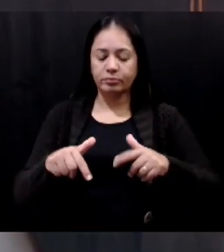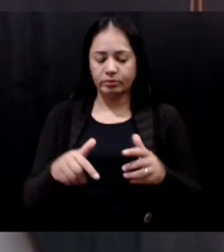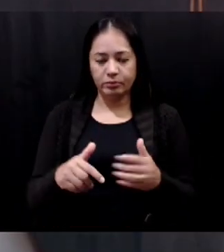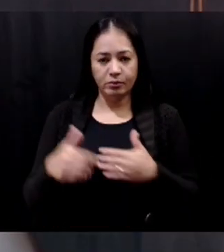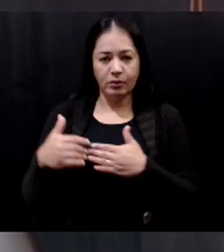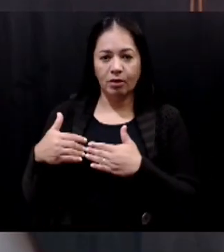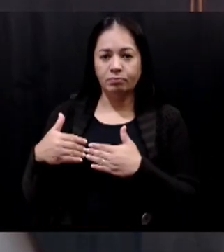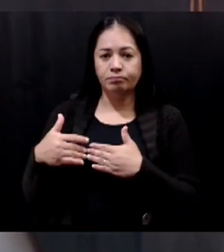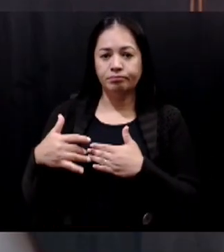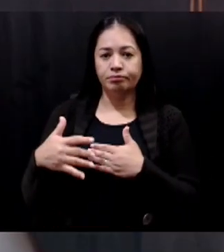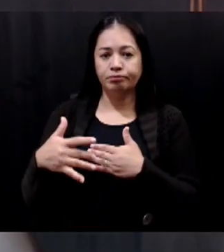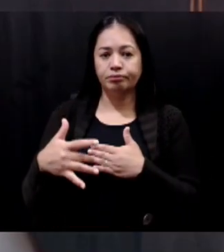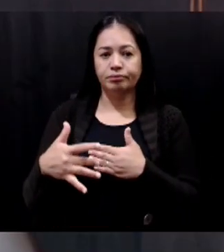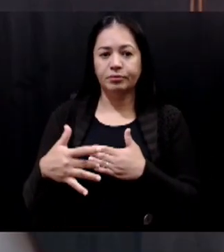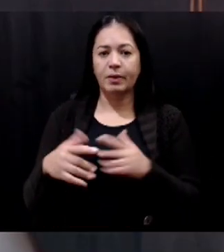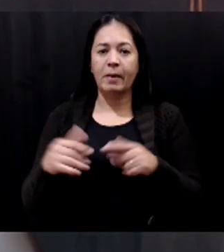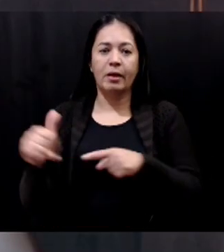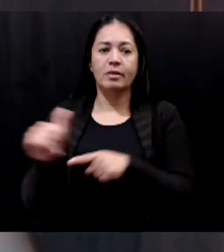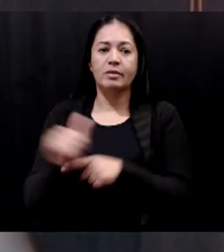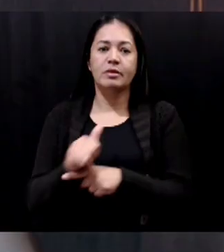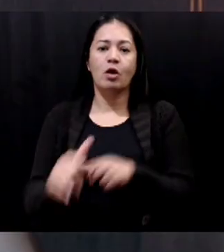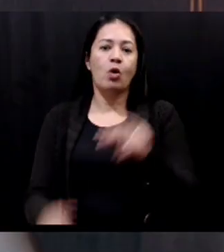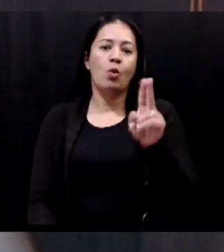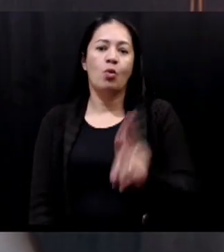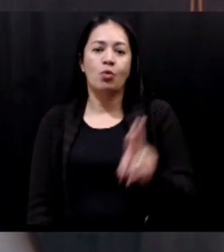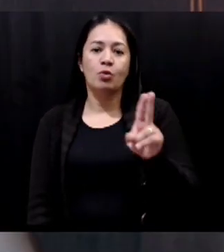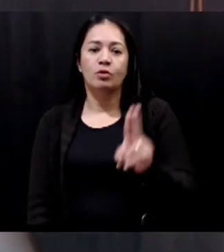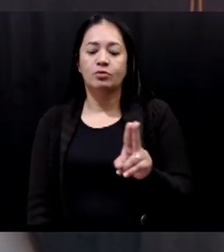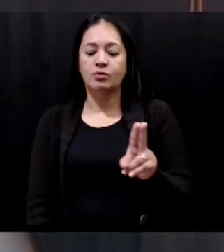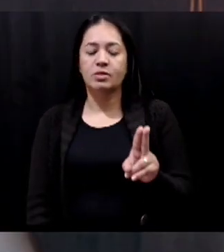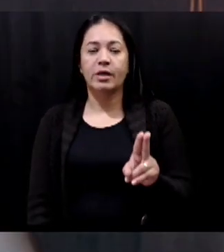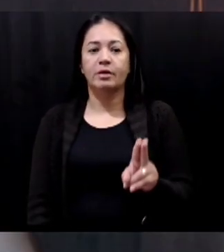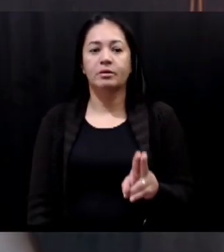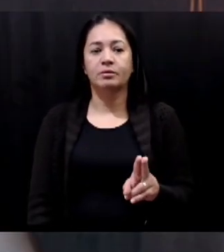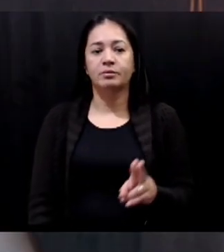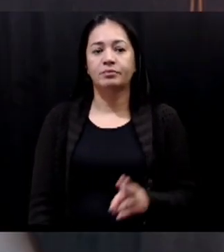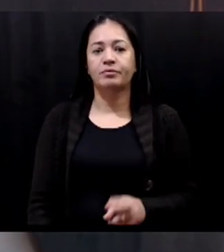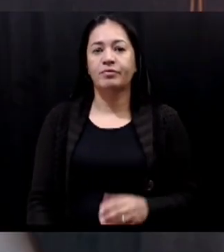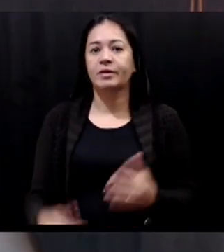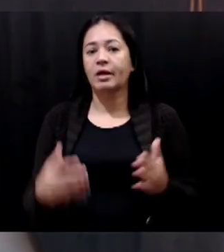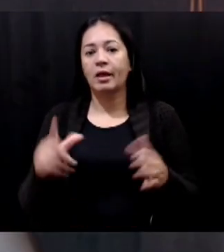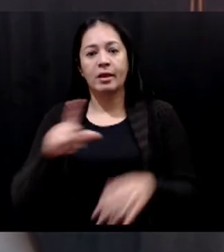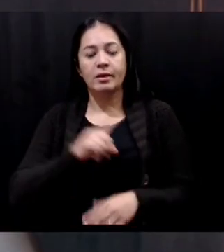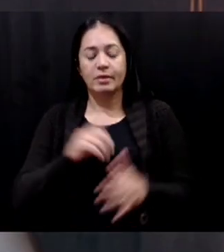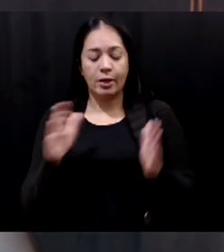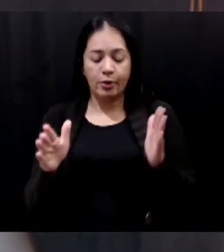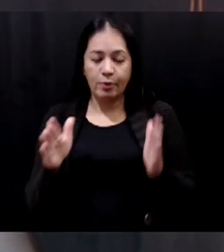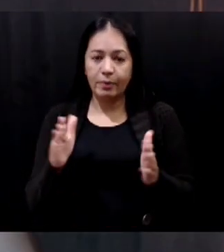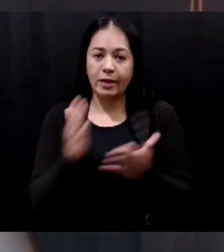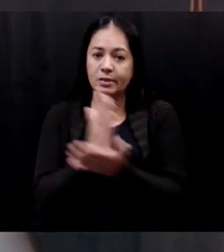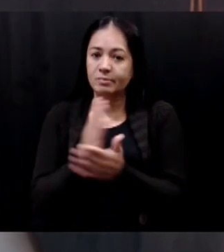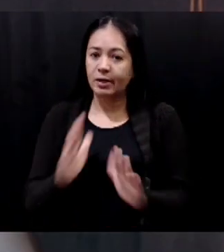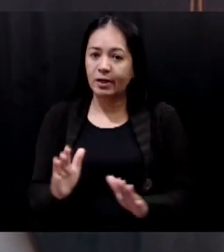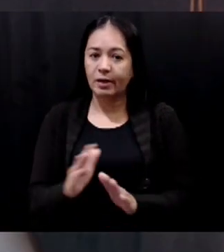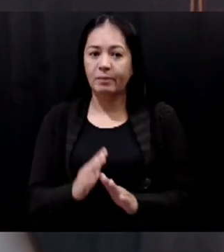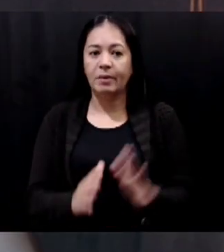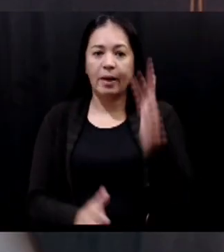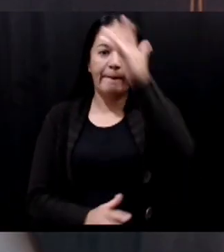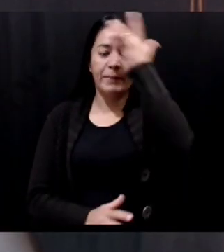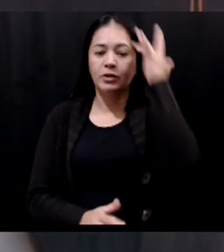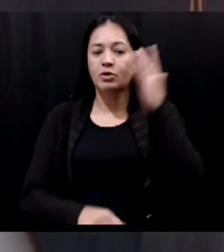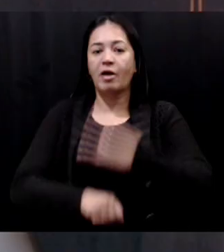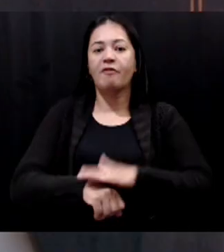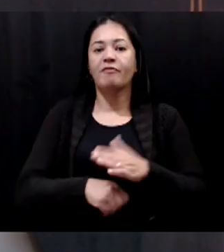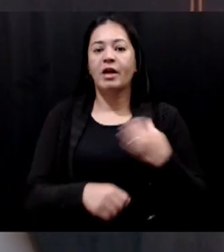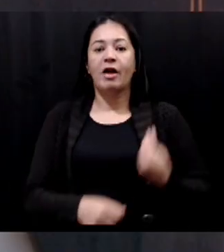essas estratégias que têm limite, né? Tem um prazo para acabar, ninguém aguenta fazer isso por muito tempo, e isso acaba sendo um